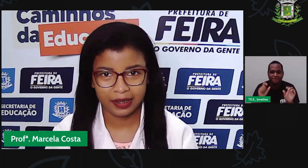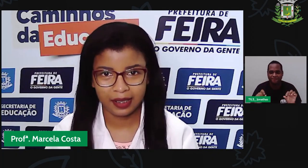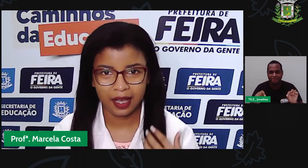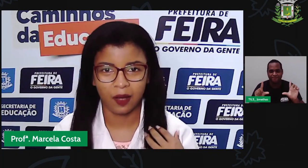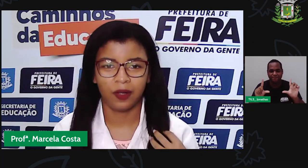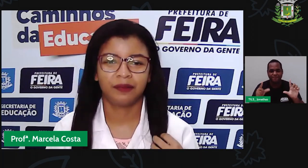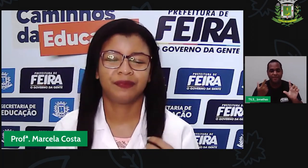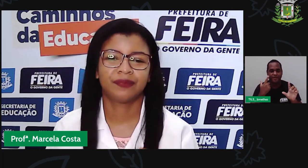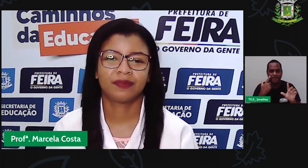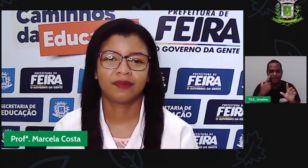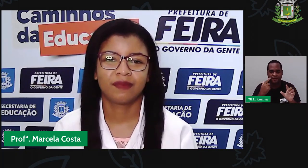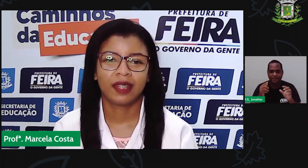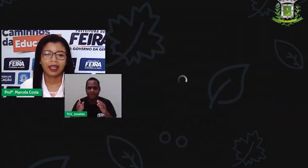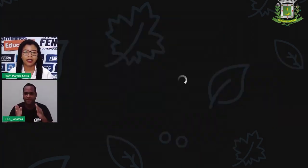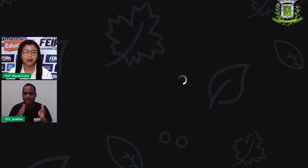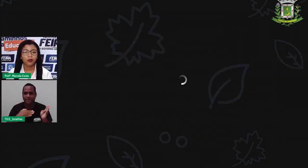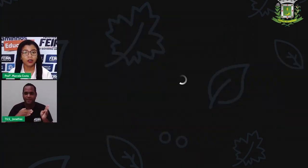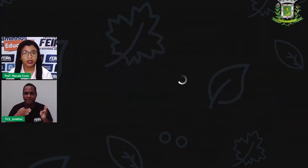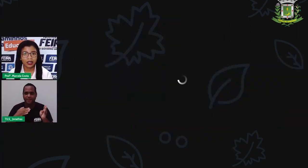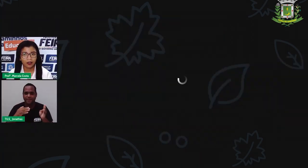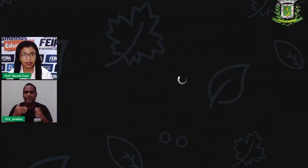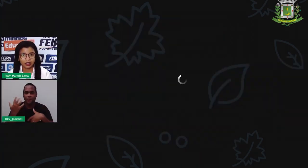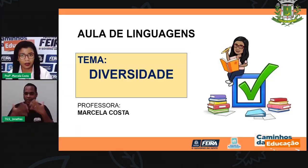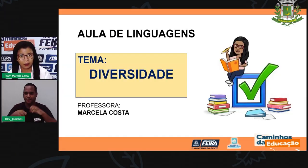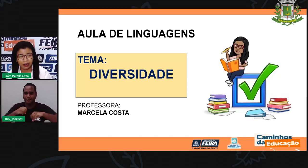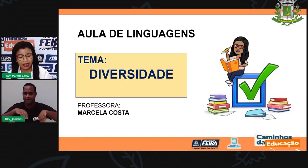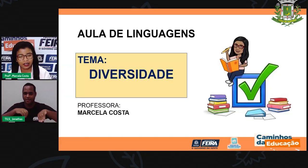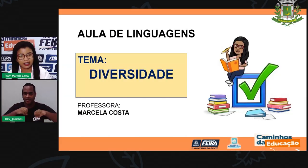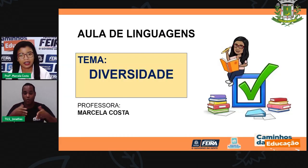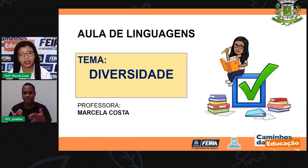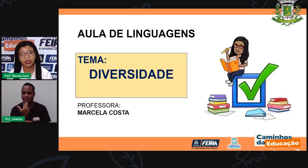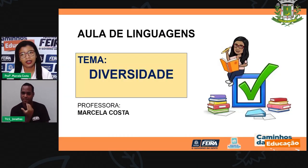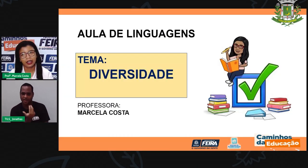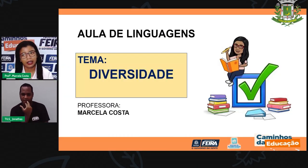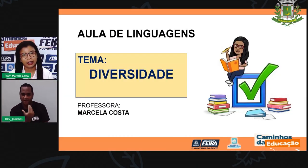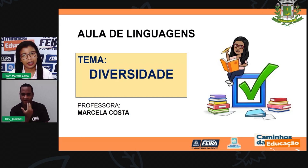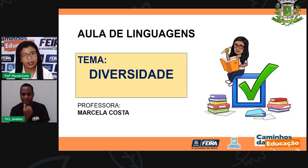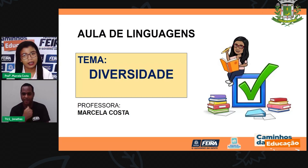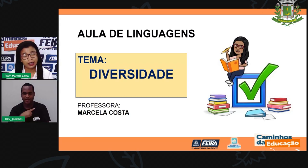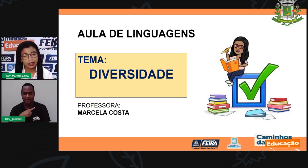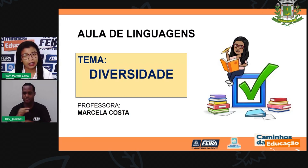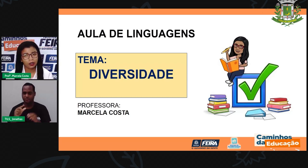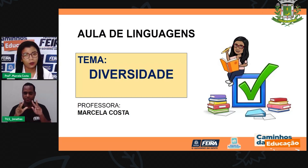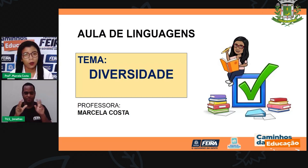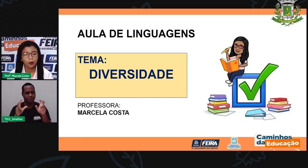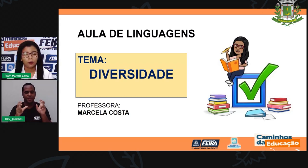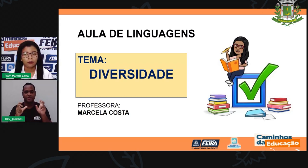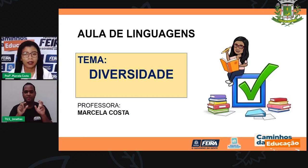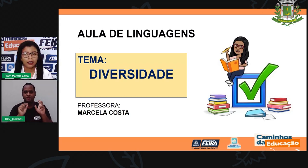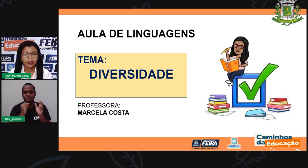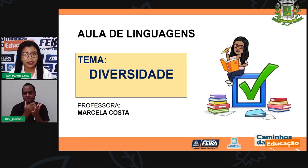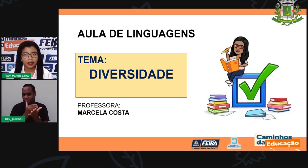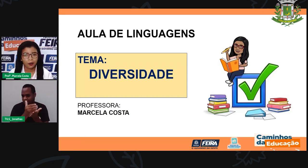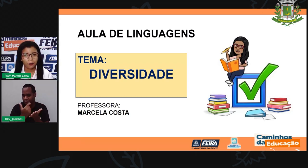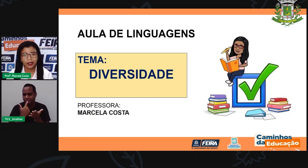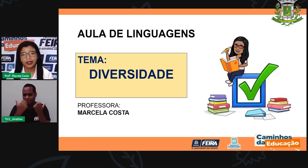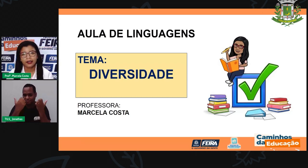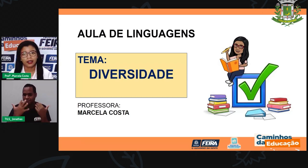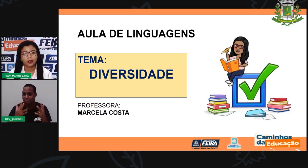preparei para essa aula. Então, hoje na aula de linguagens, a gente está iniciando uma